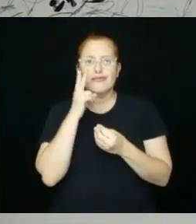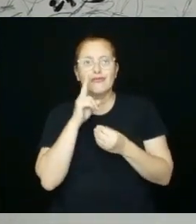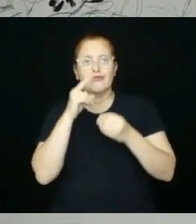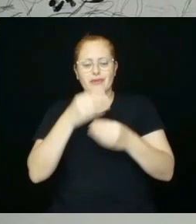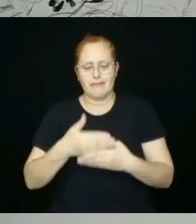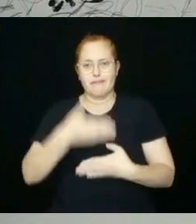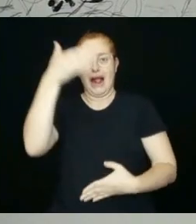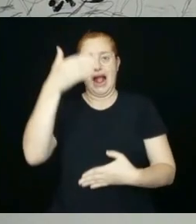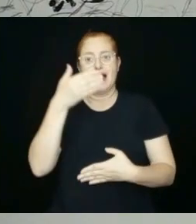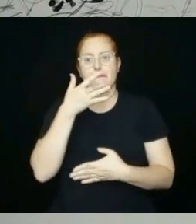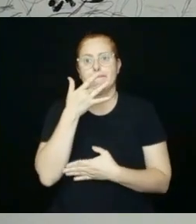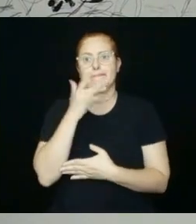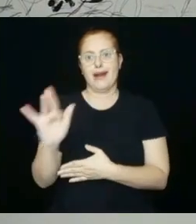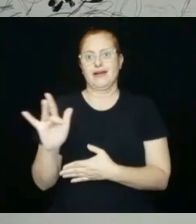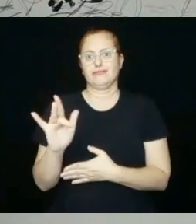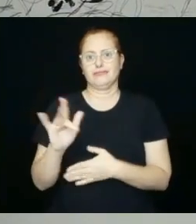branco,